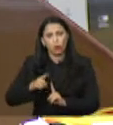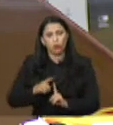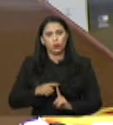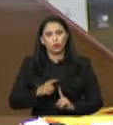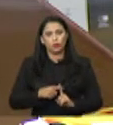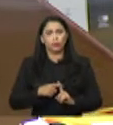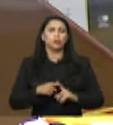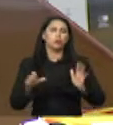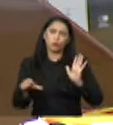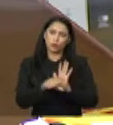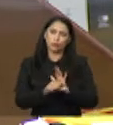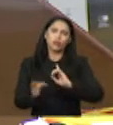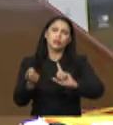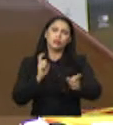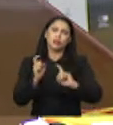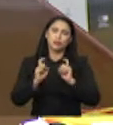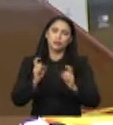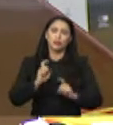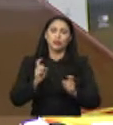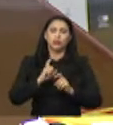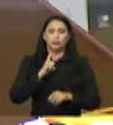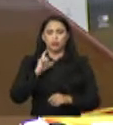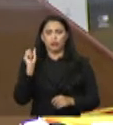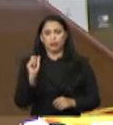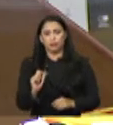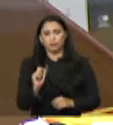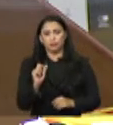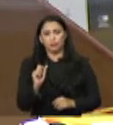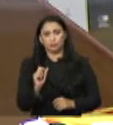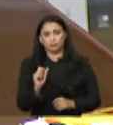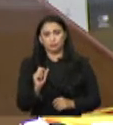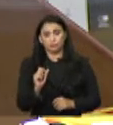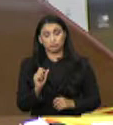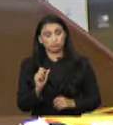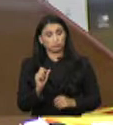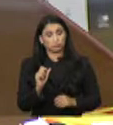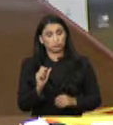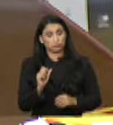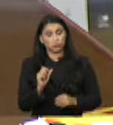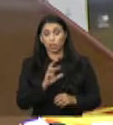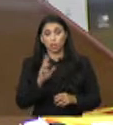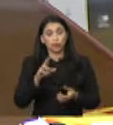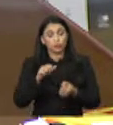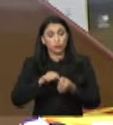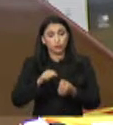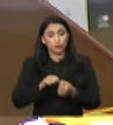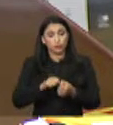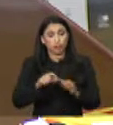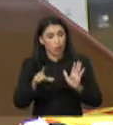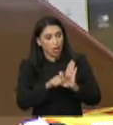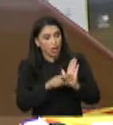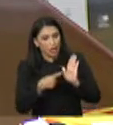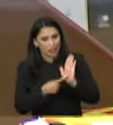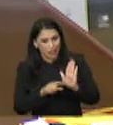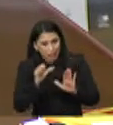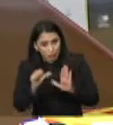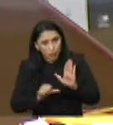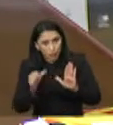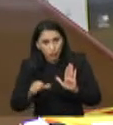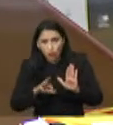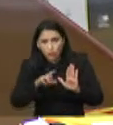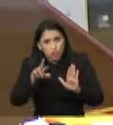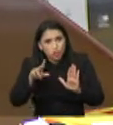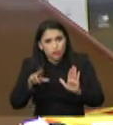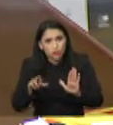da improbidade administrativa tais como as condutas puramente negligentes imprudentes ou impedidas O legislador reformador não